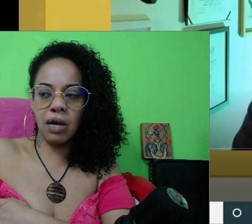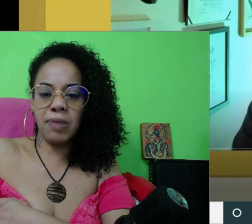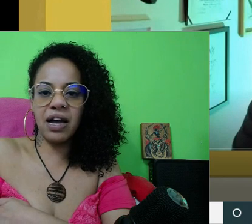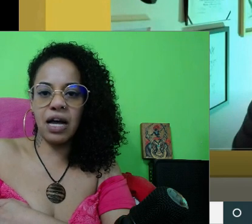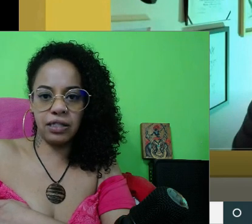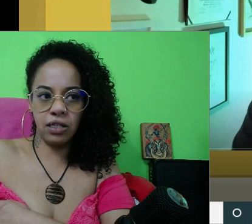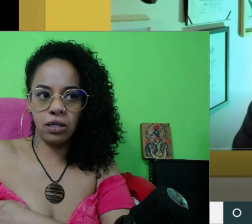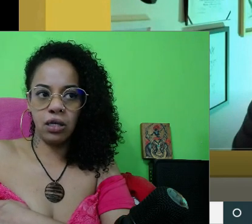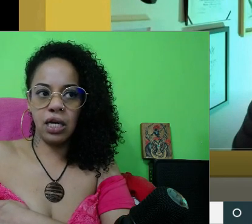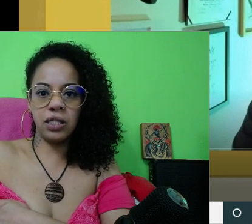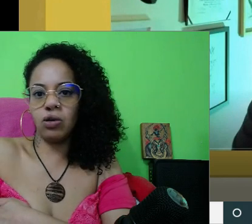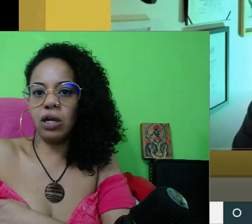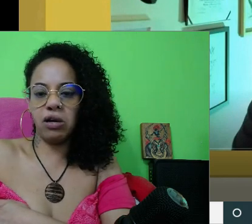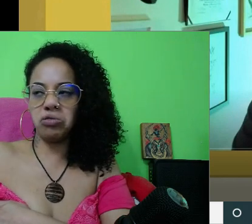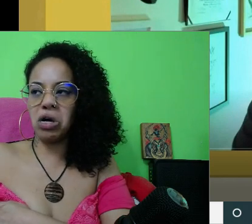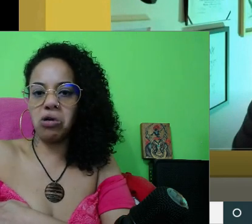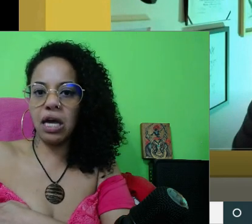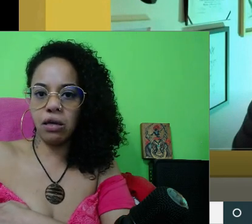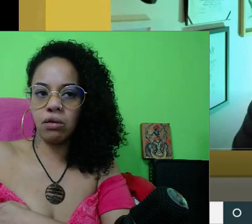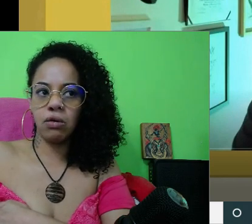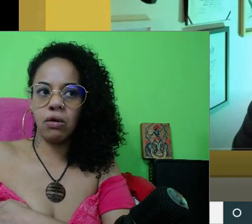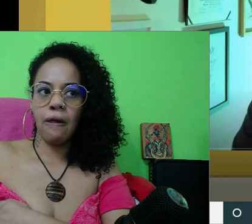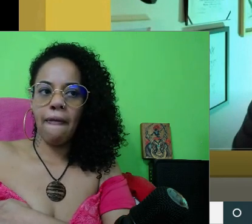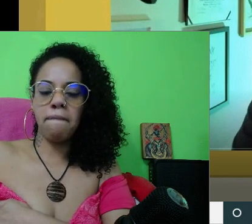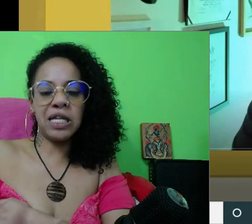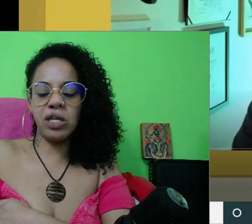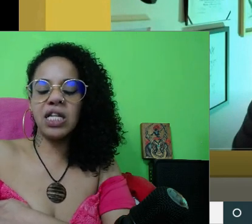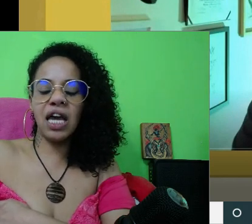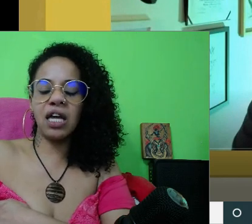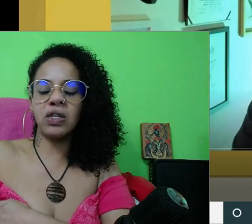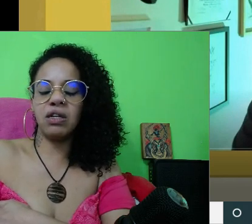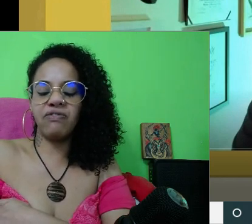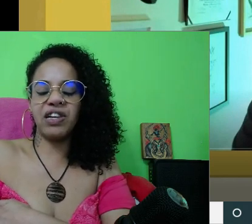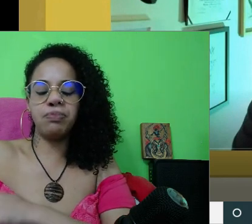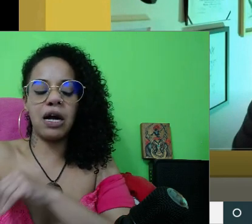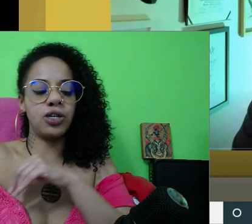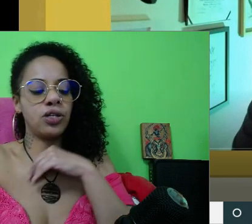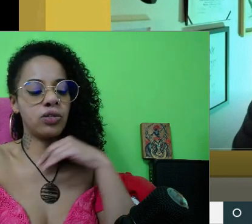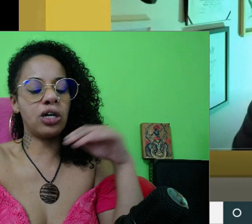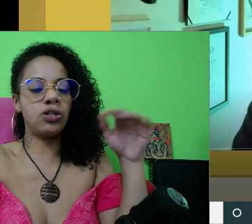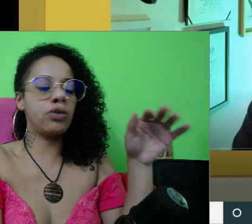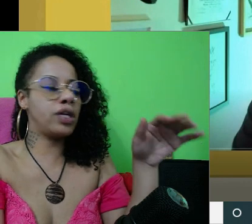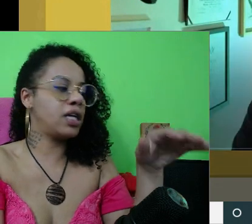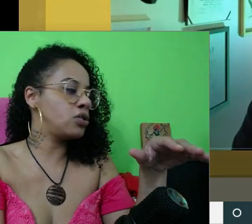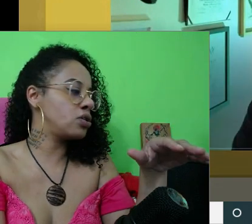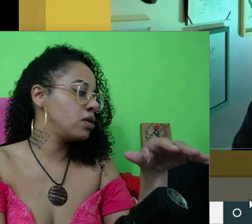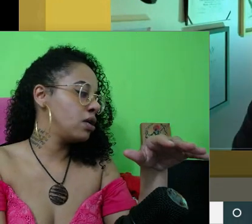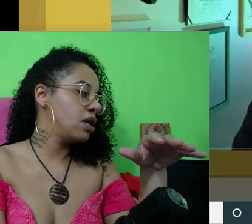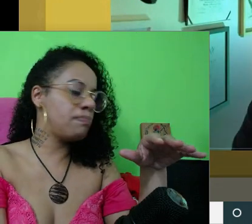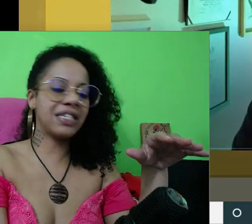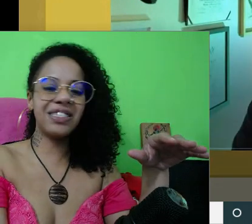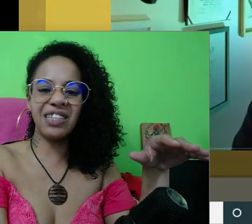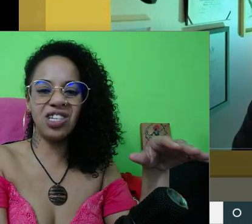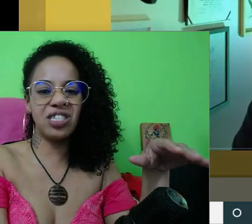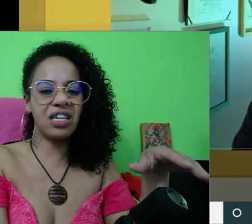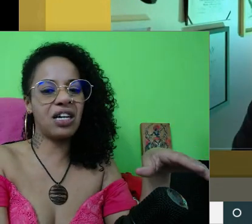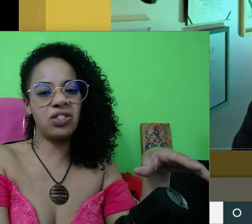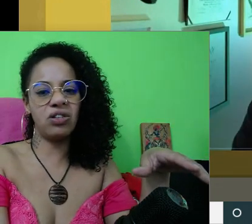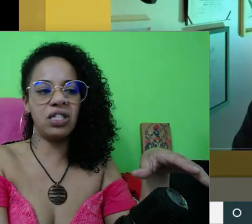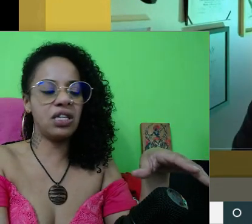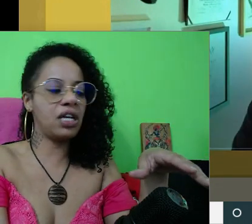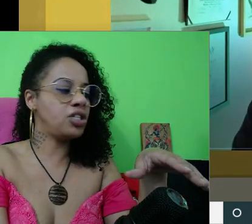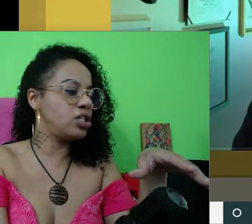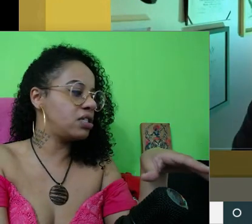na minha casa esse rolê eu nunca colei mas eu entendo assim faz parte só acho incoerente e bastante